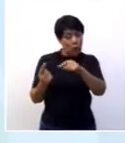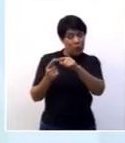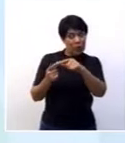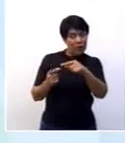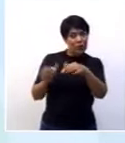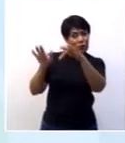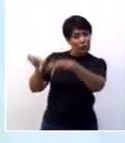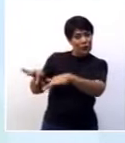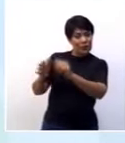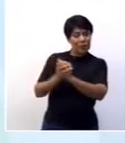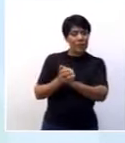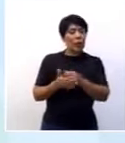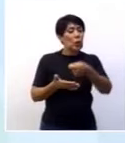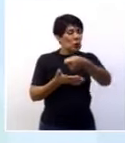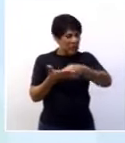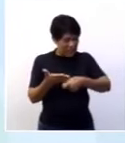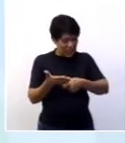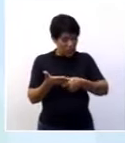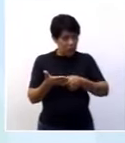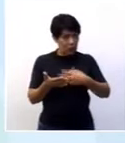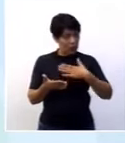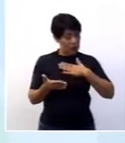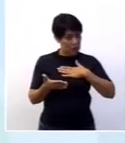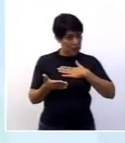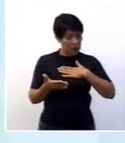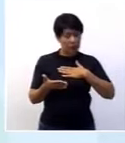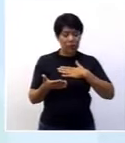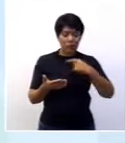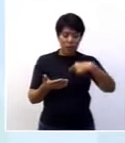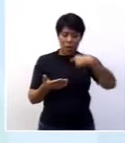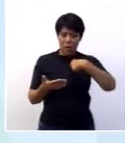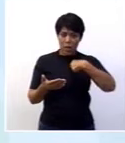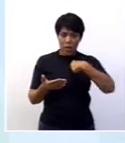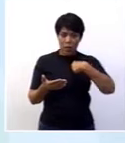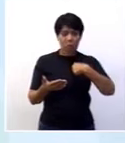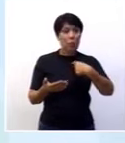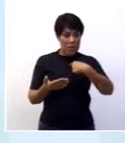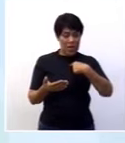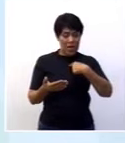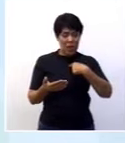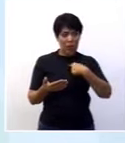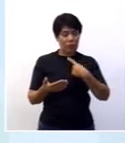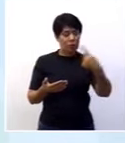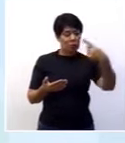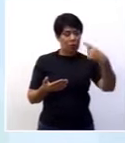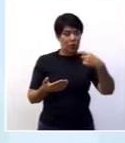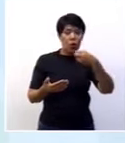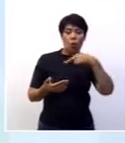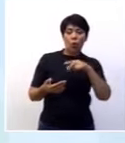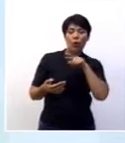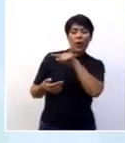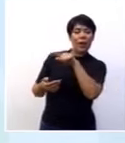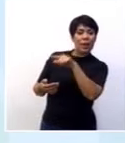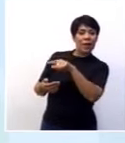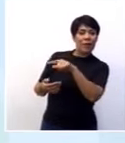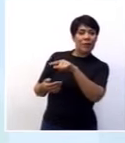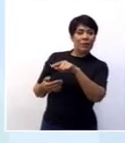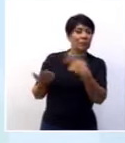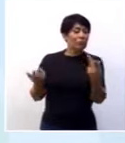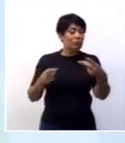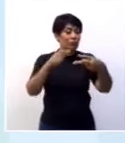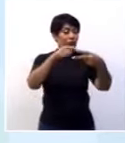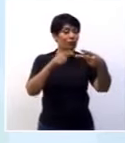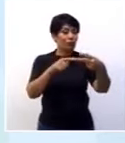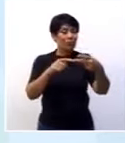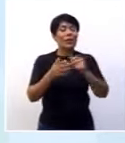Esse texto, o eu lírico, se coloca ali como primeira pessoa, como terceira pessoa? Muito bom.